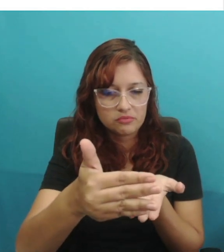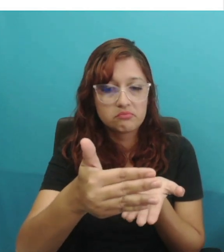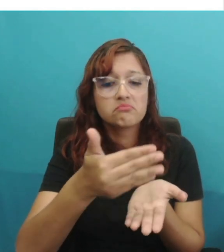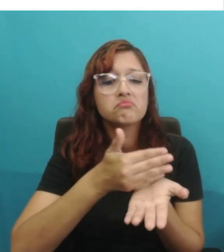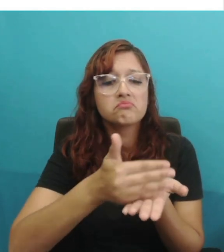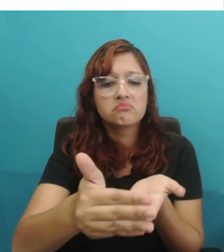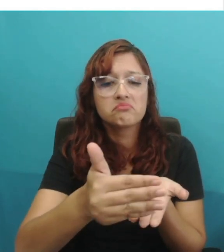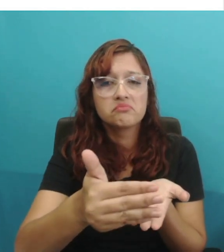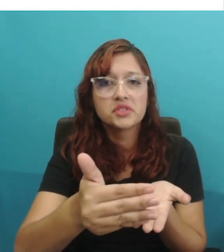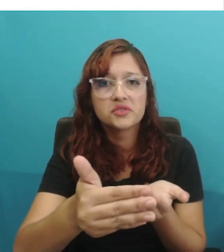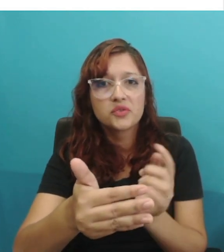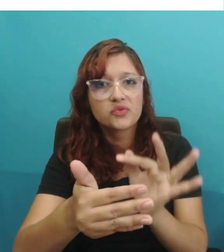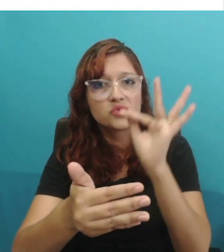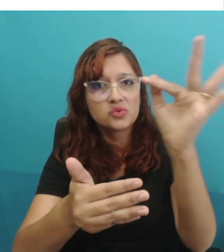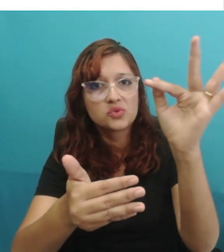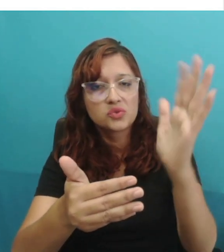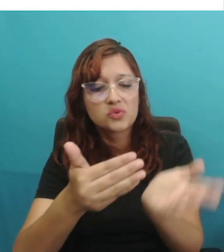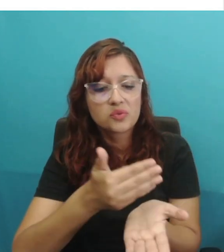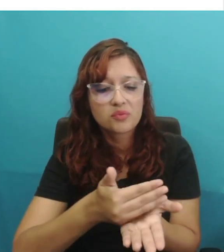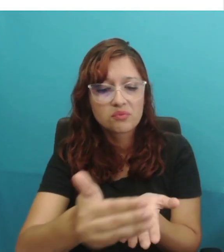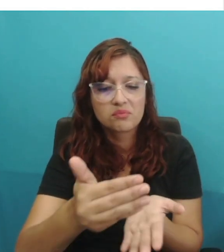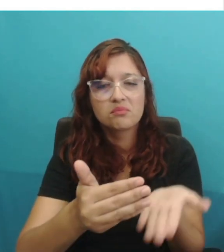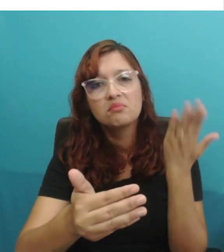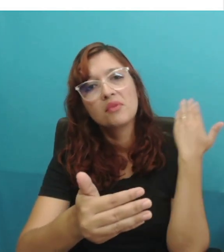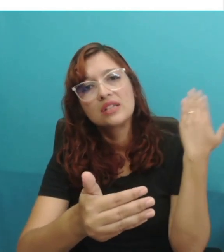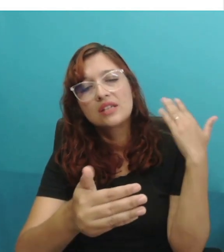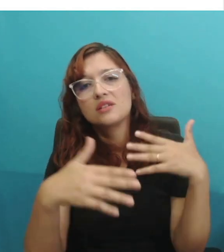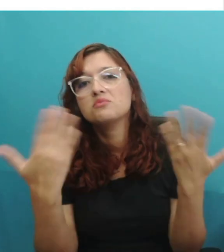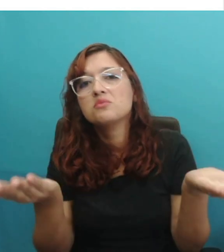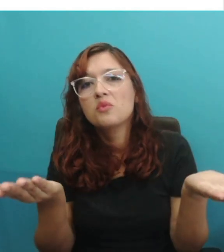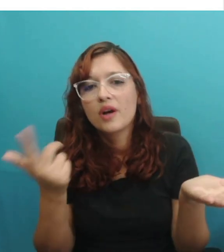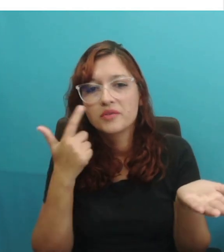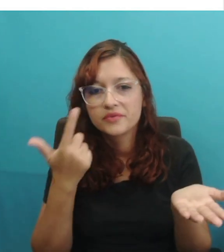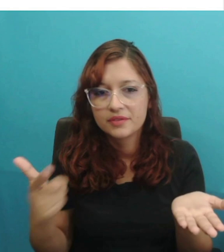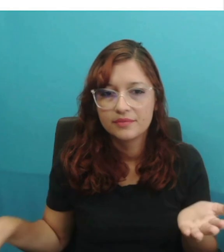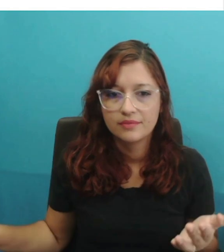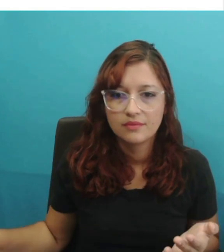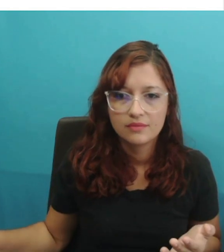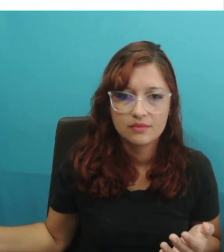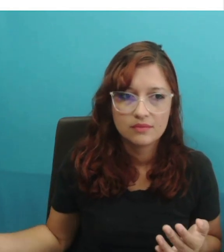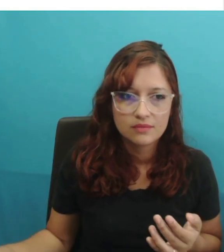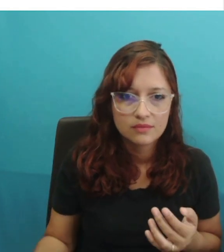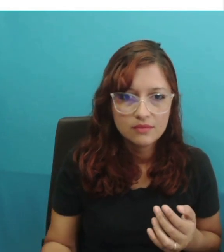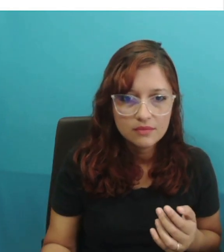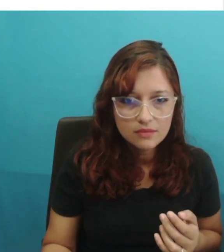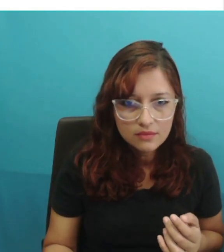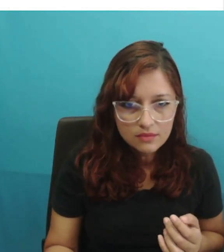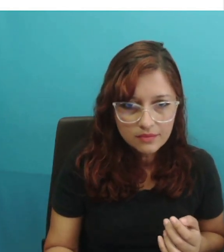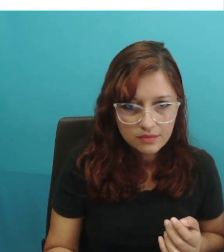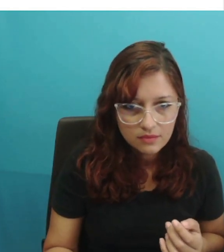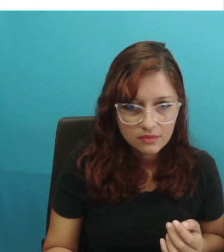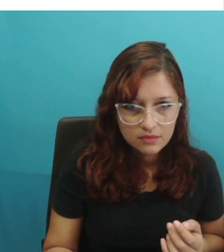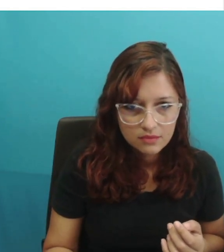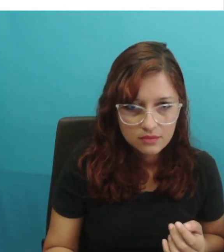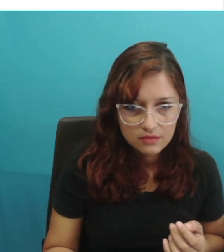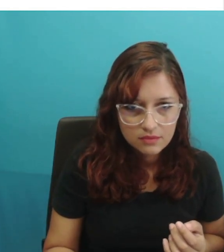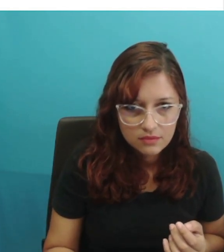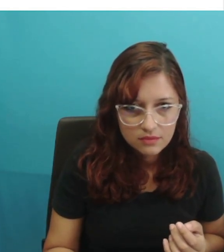verbo. Ó, as aulas começarão. E começaram. É presente, passado,